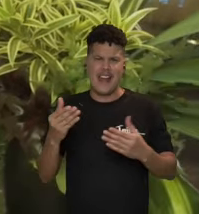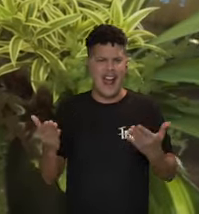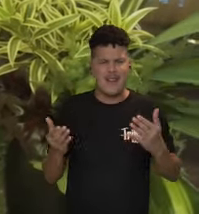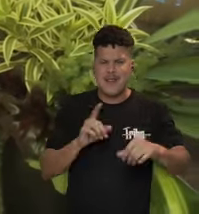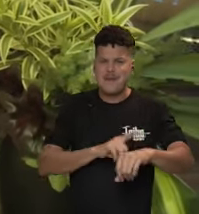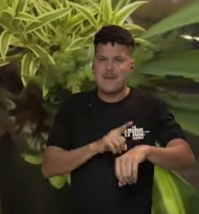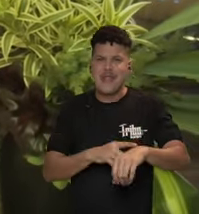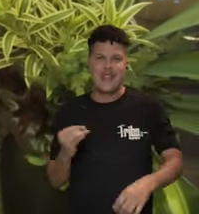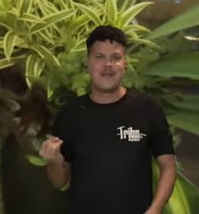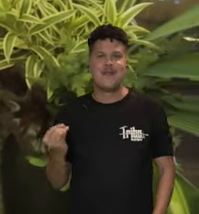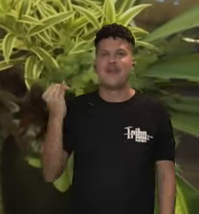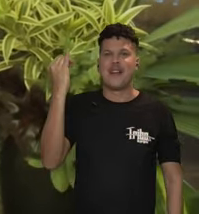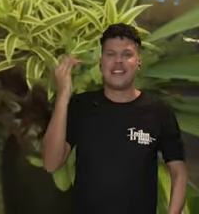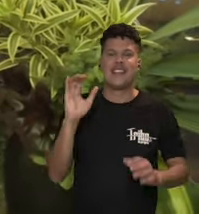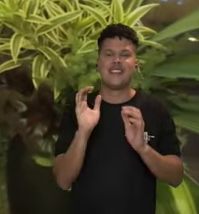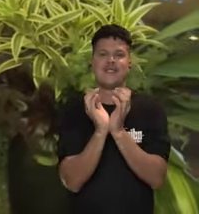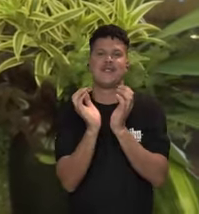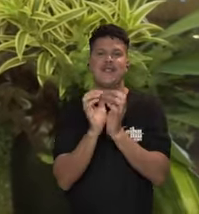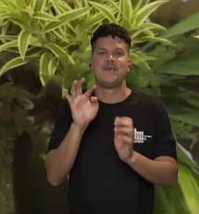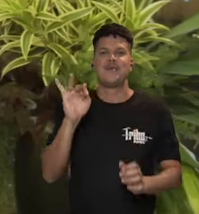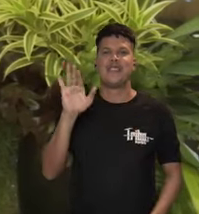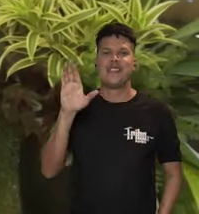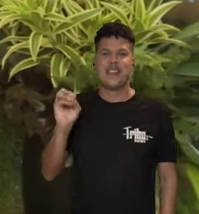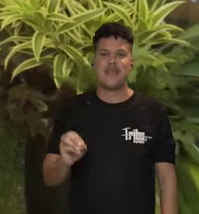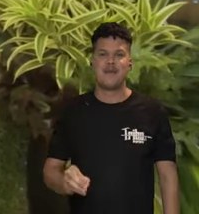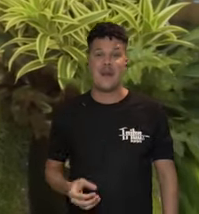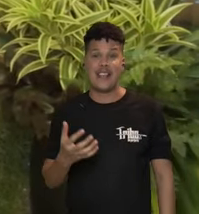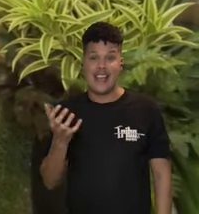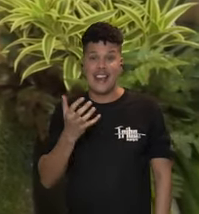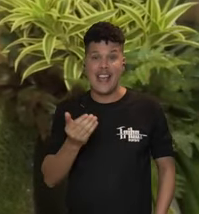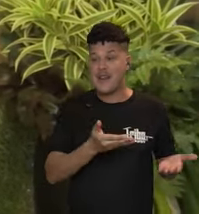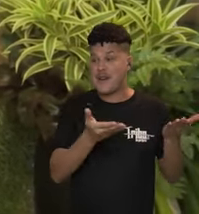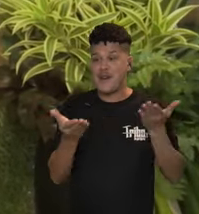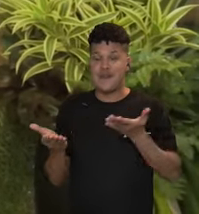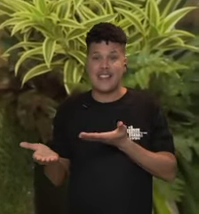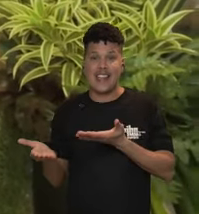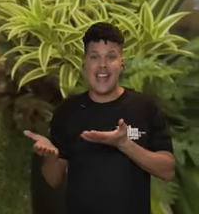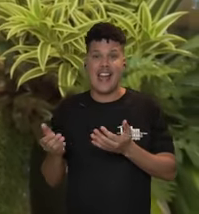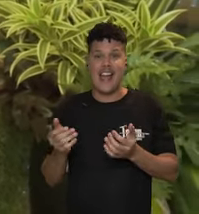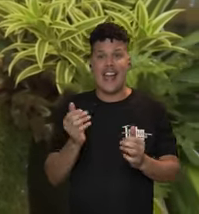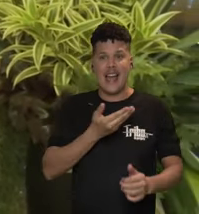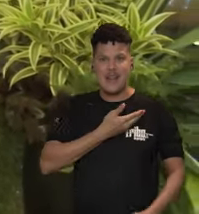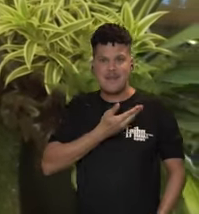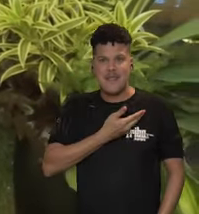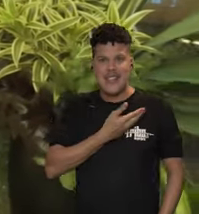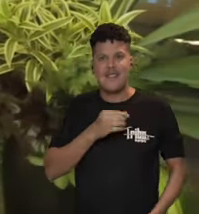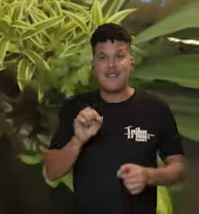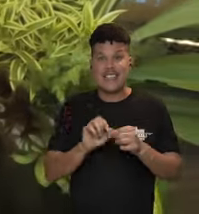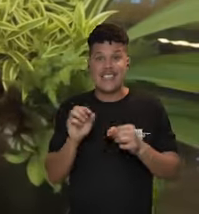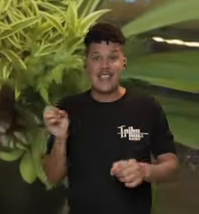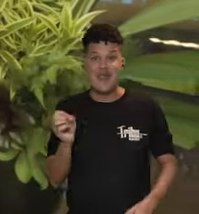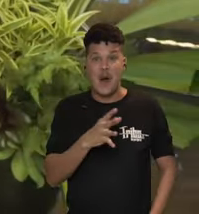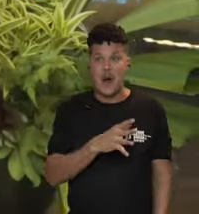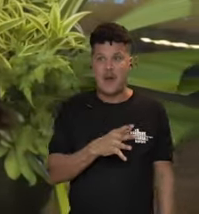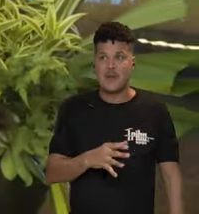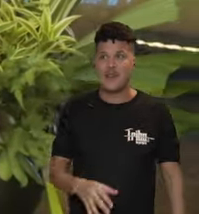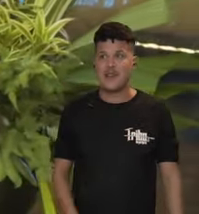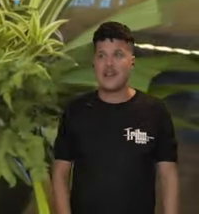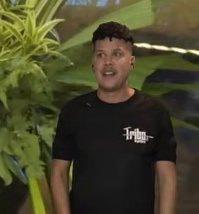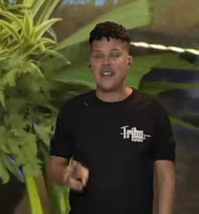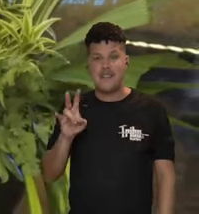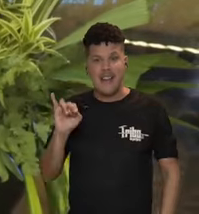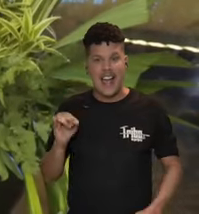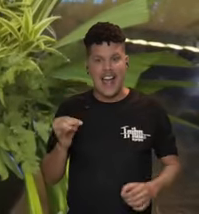tribo da periferia. Queria convidar aqui meus amigos 3 um só também pra fazer uma parada inédita, mano. E provavelmente deve estar saindo essa